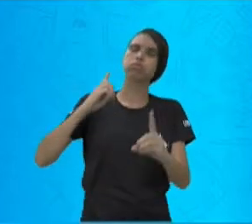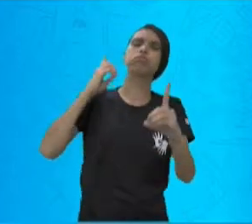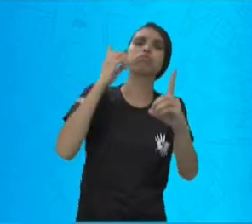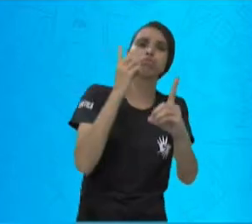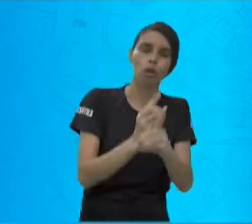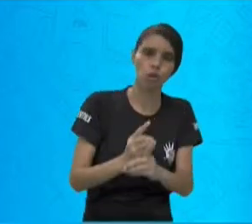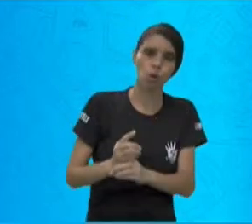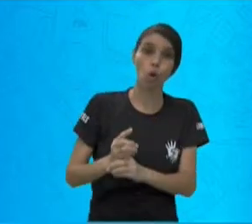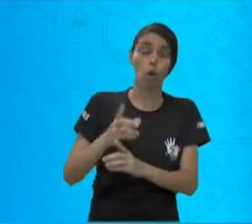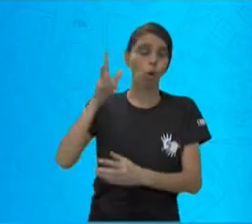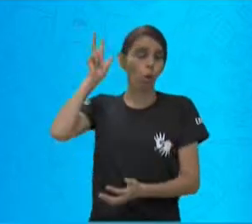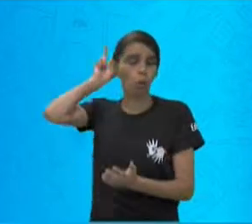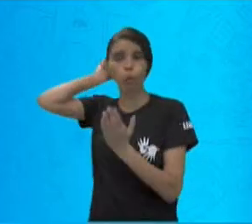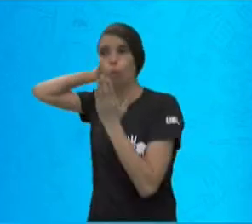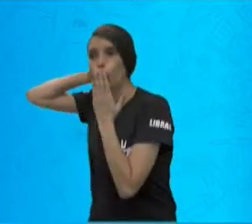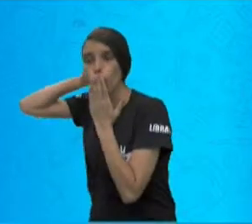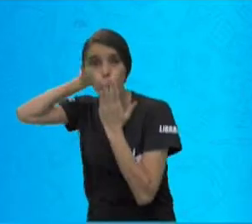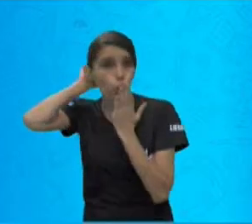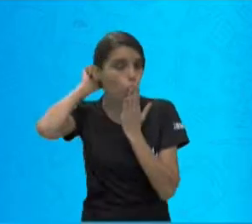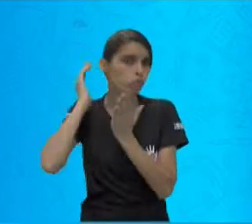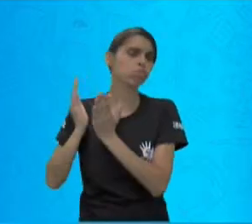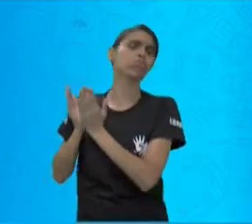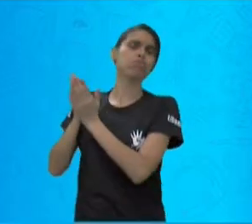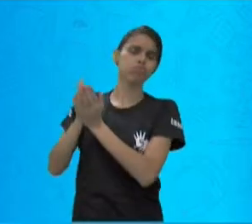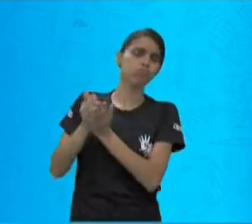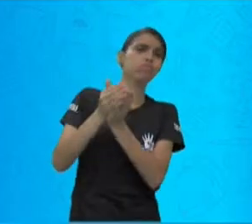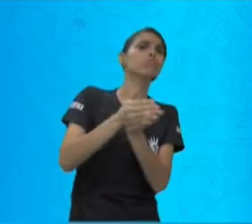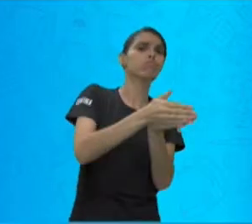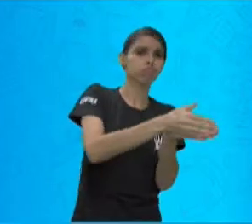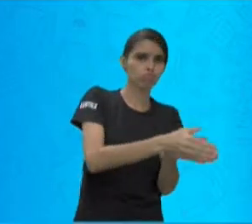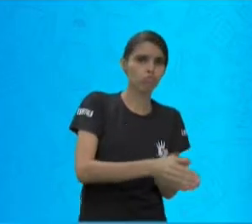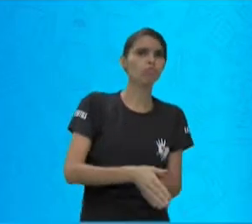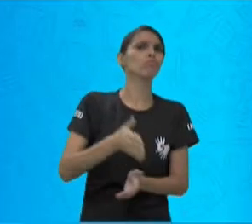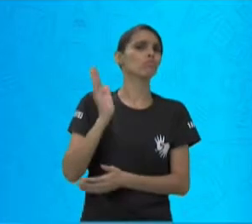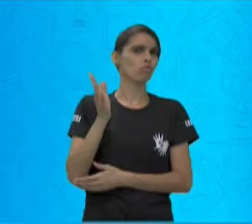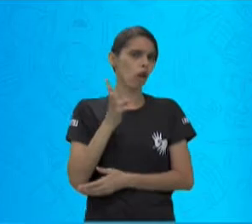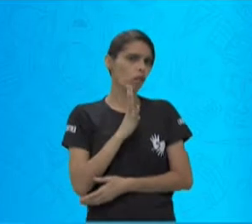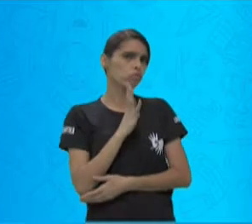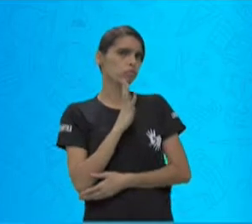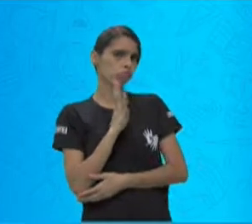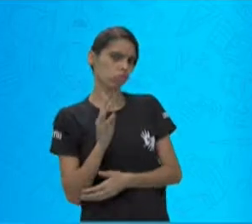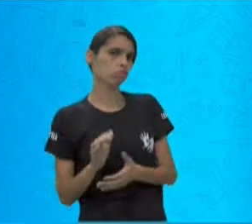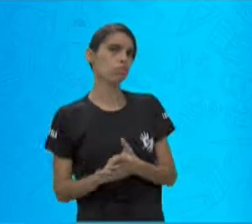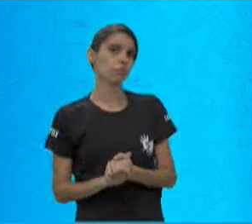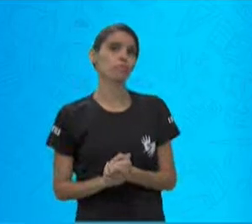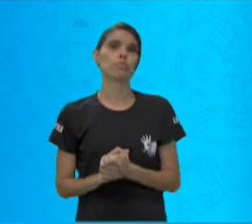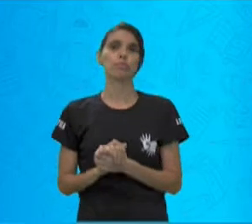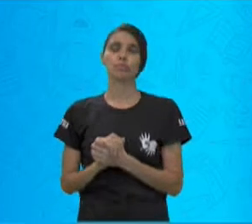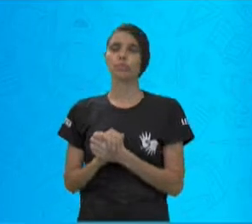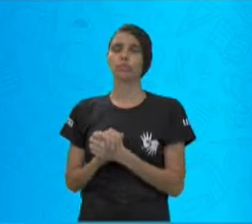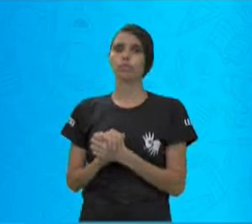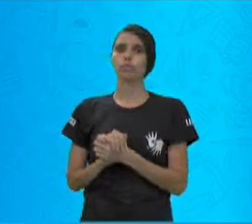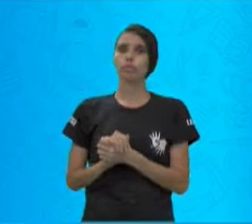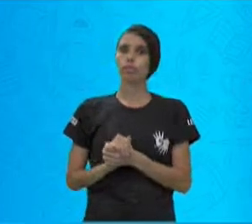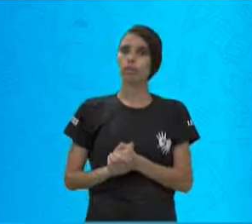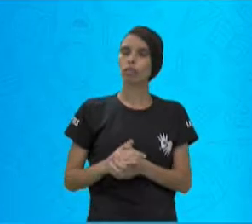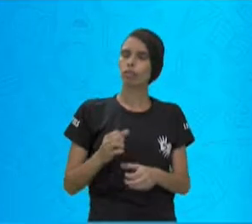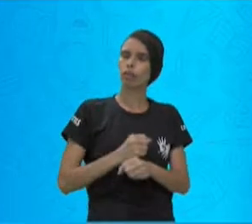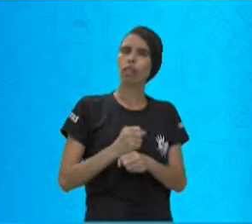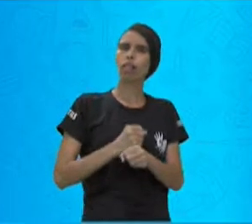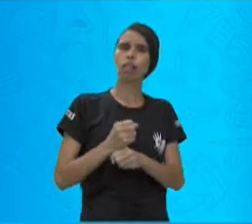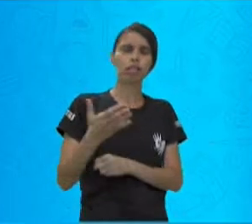pelos índios brasileiros sendo inventada aqui mesmo no brasil e naquela época